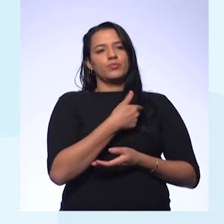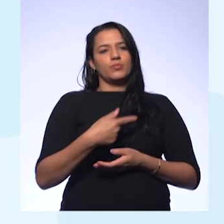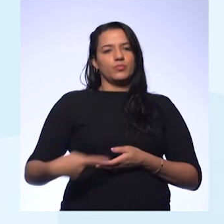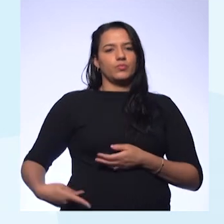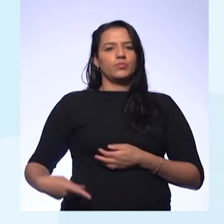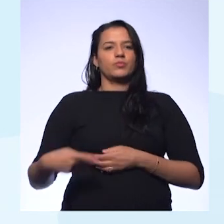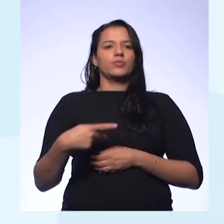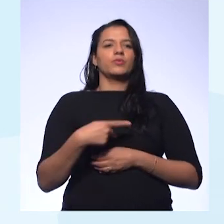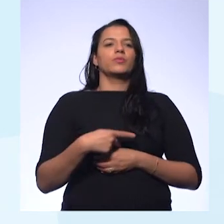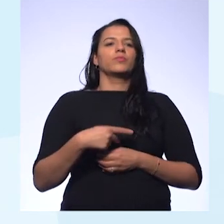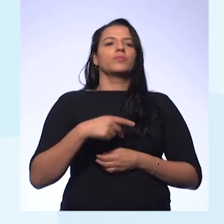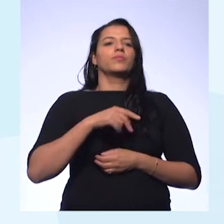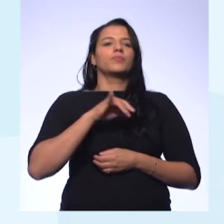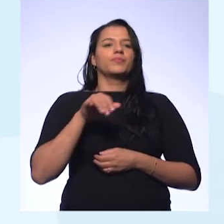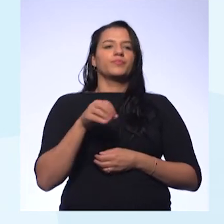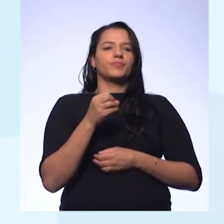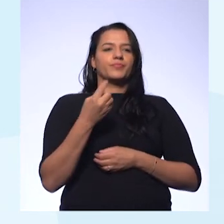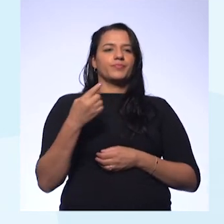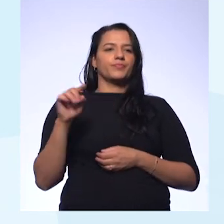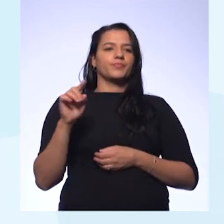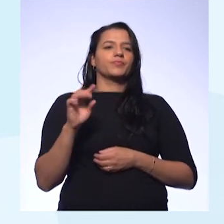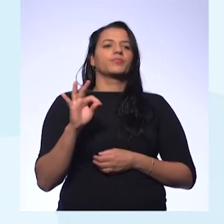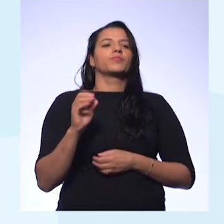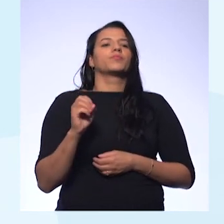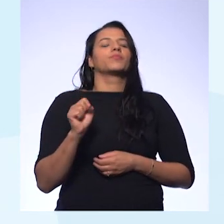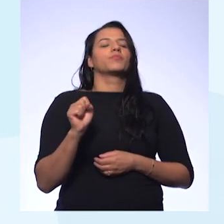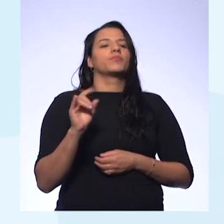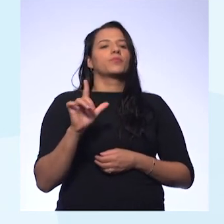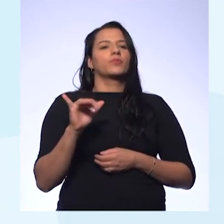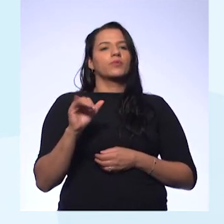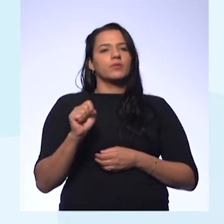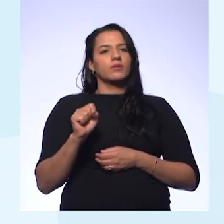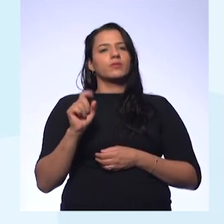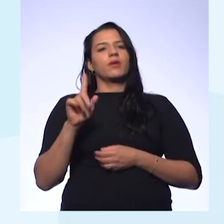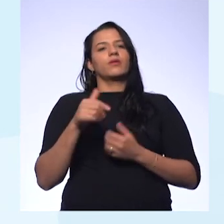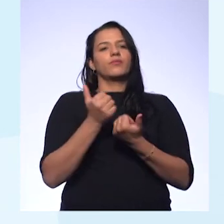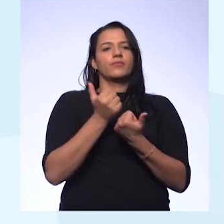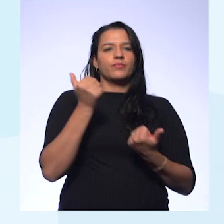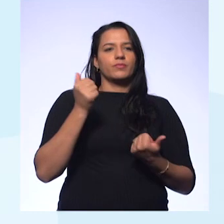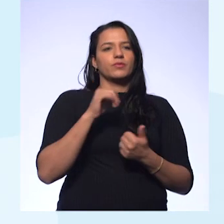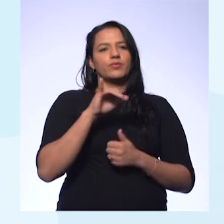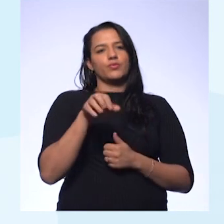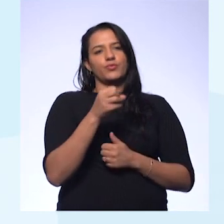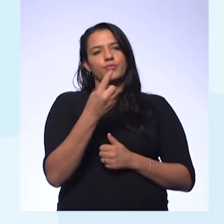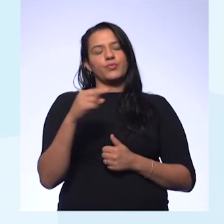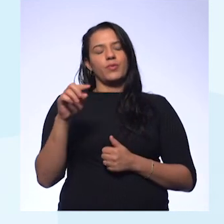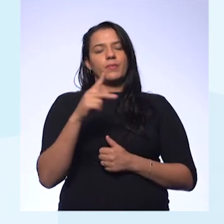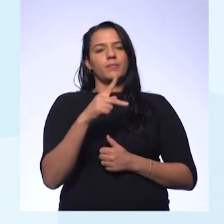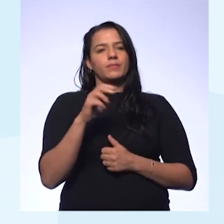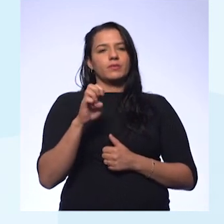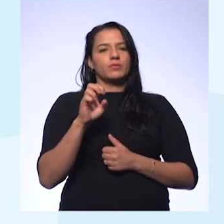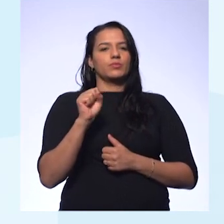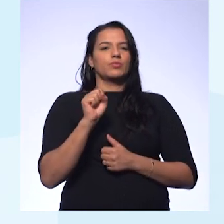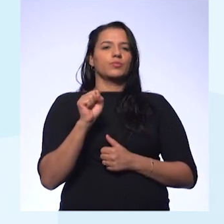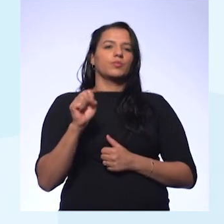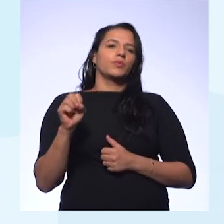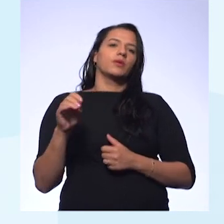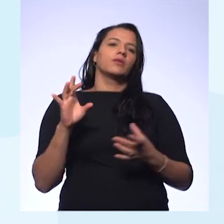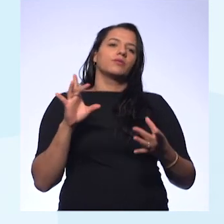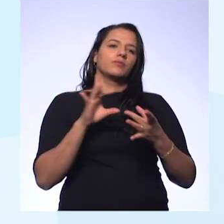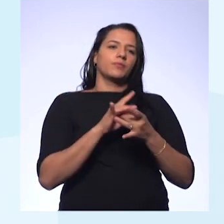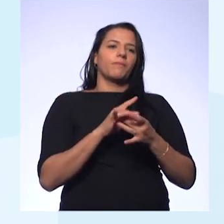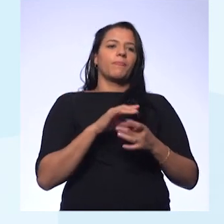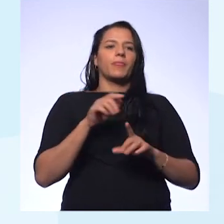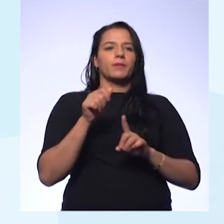presidente Washington Luiz, ele era o João Pessoa, o vice, né, era a aliança que eles tinham, e em